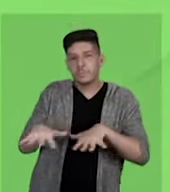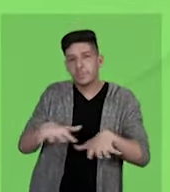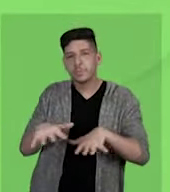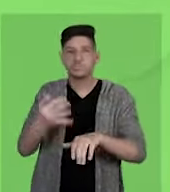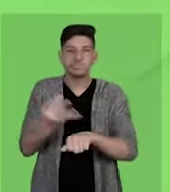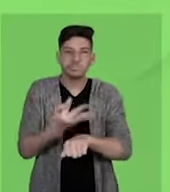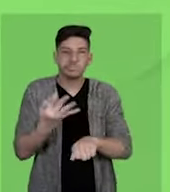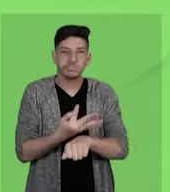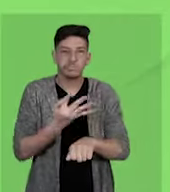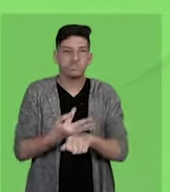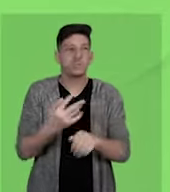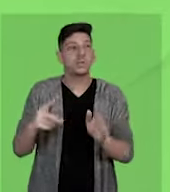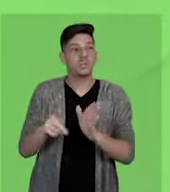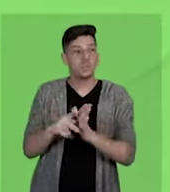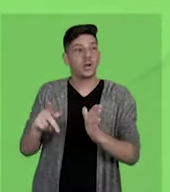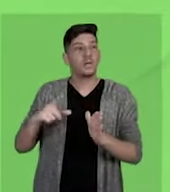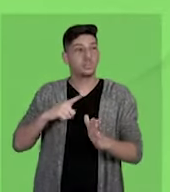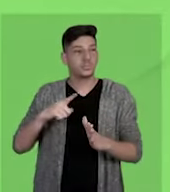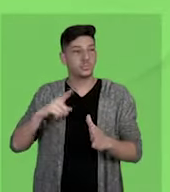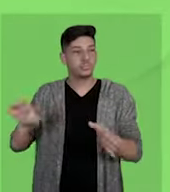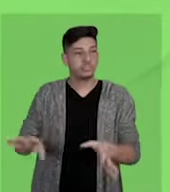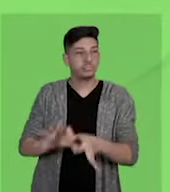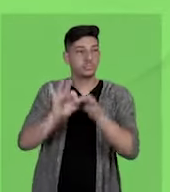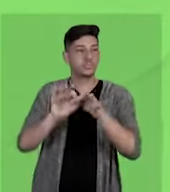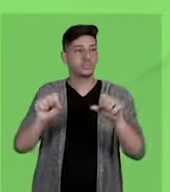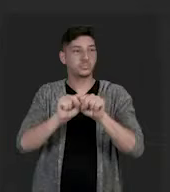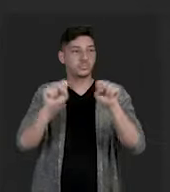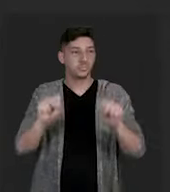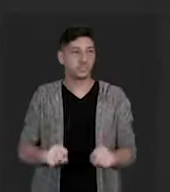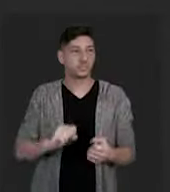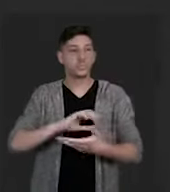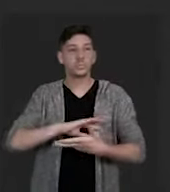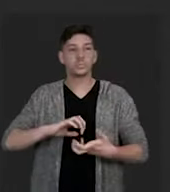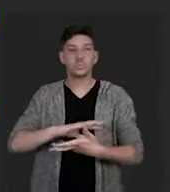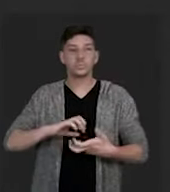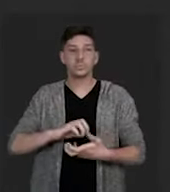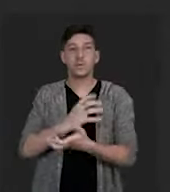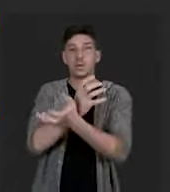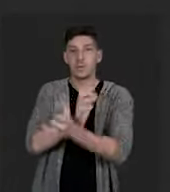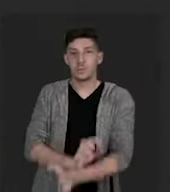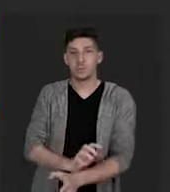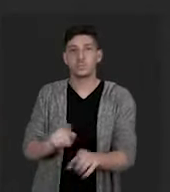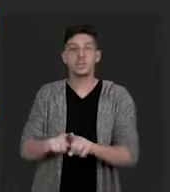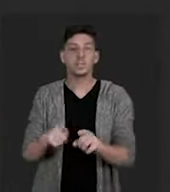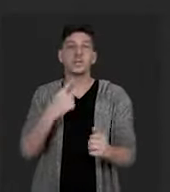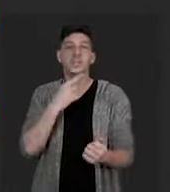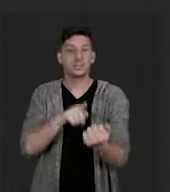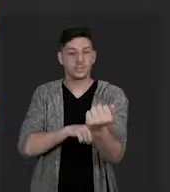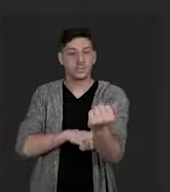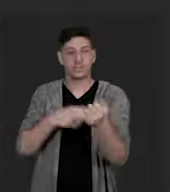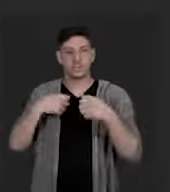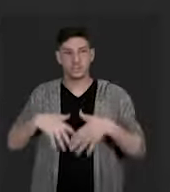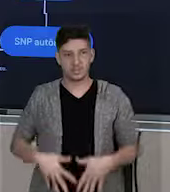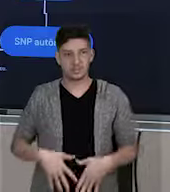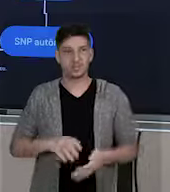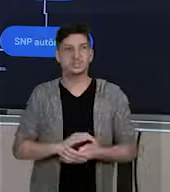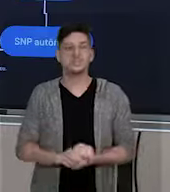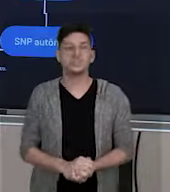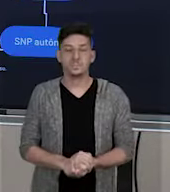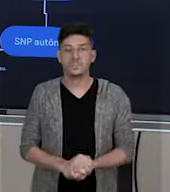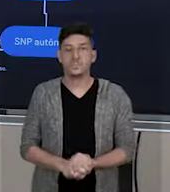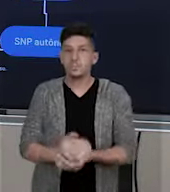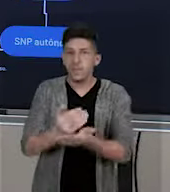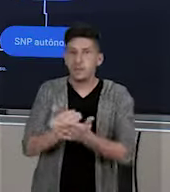da integração entre os sistemas muscular, ósseo e nervoso. Bom, eu comecei com vocês falando um pouquinho